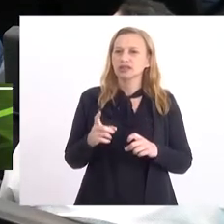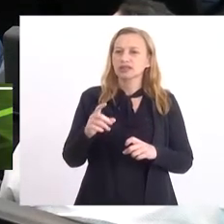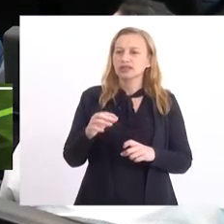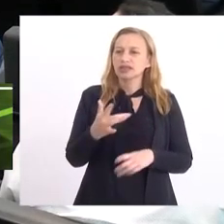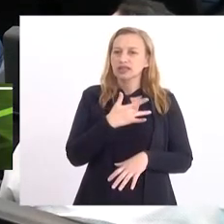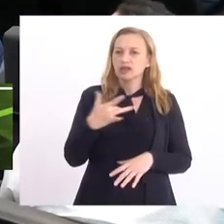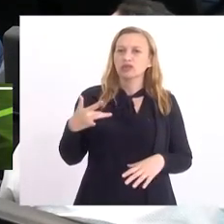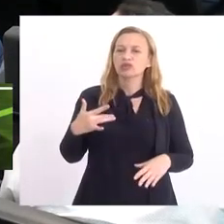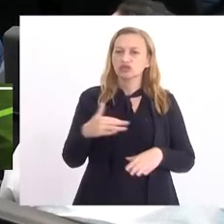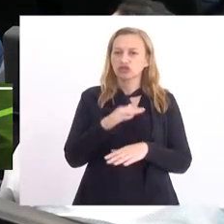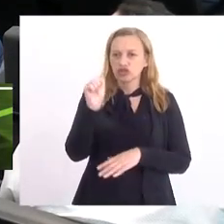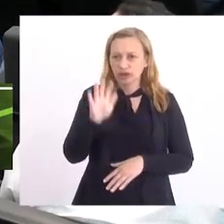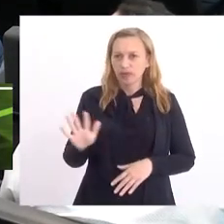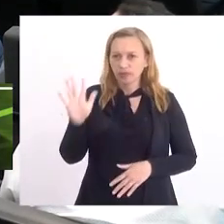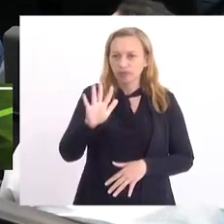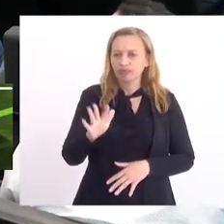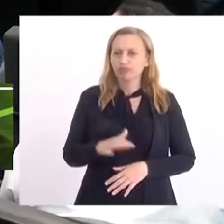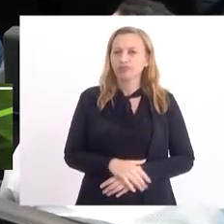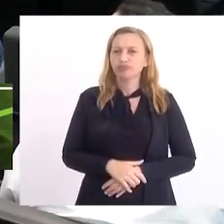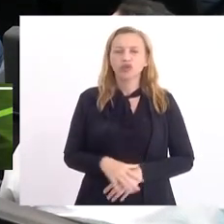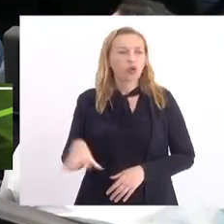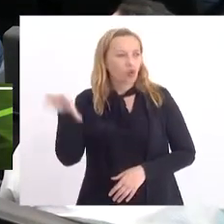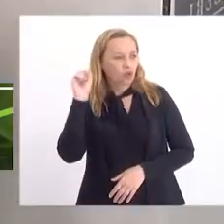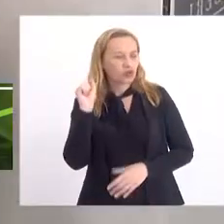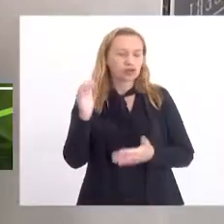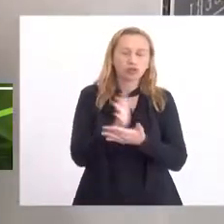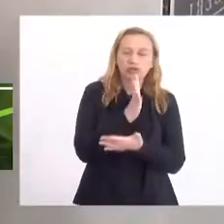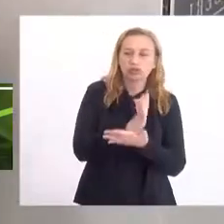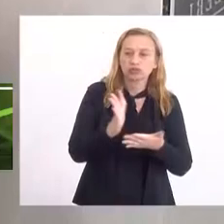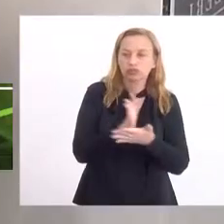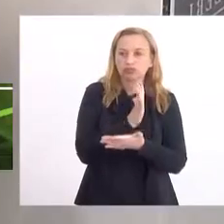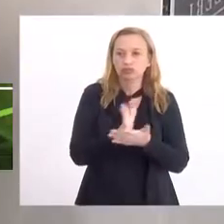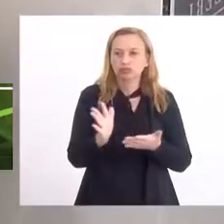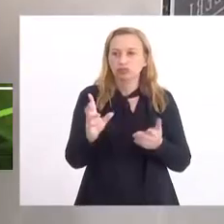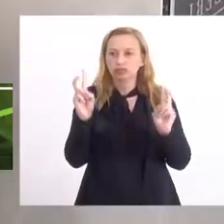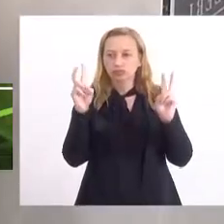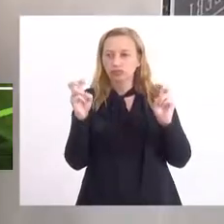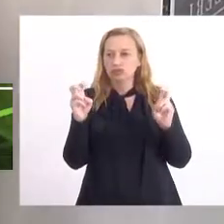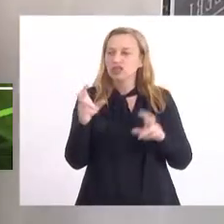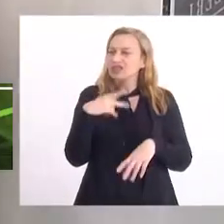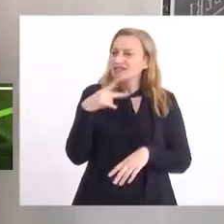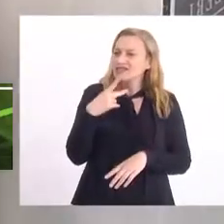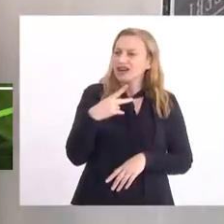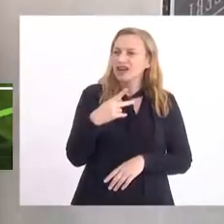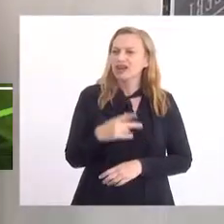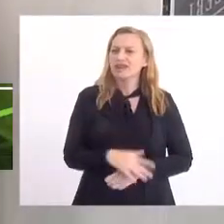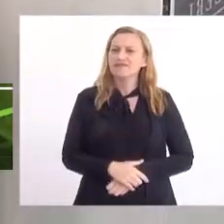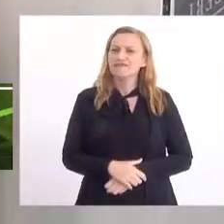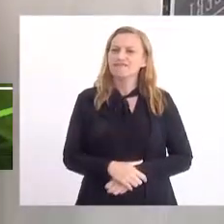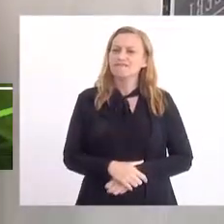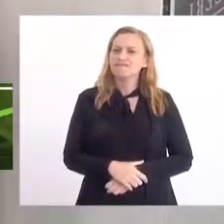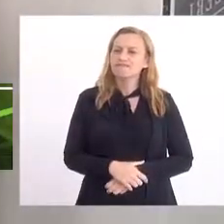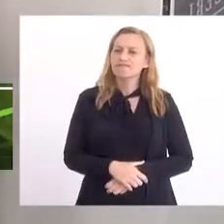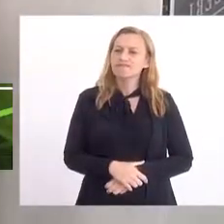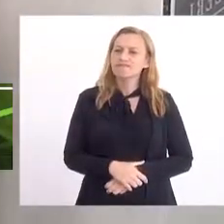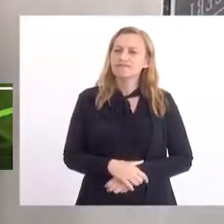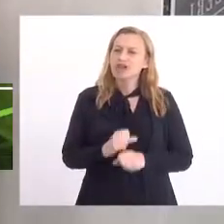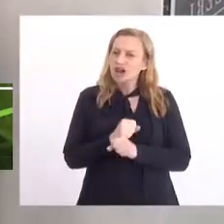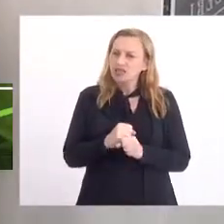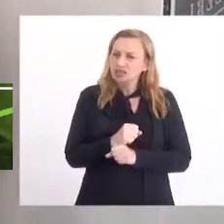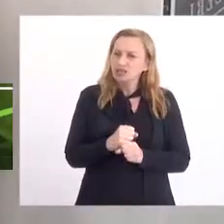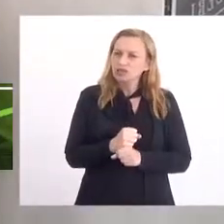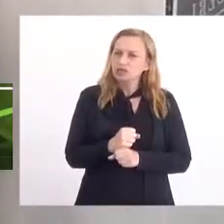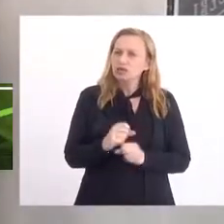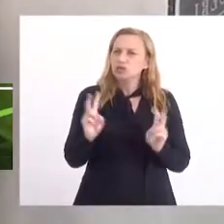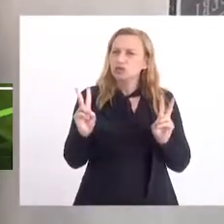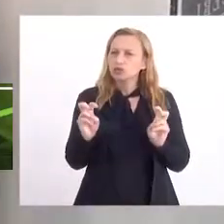como um todo. Eu ouvi algumas questões, e se fala muito do... há muito tempo,